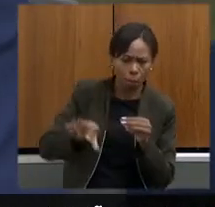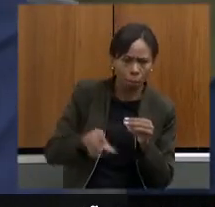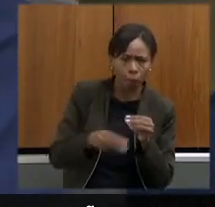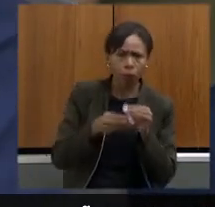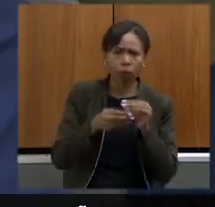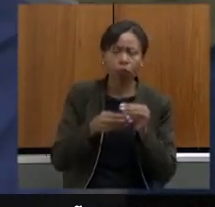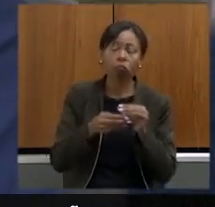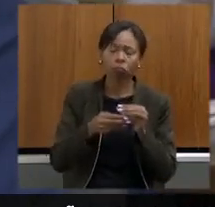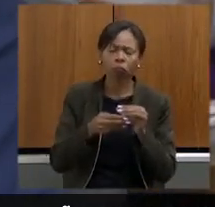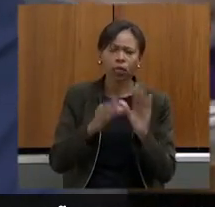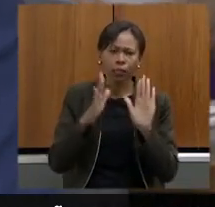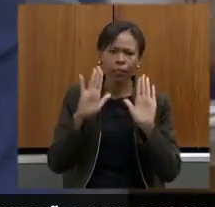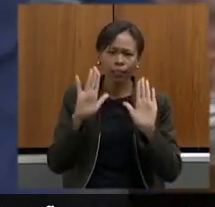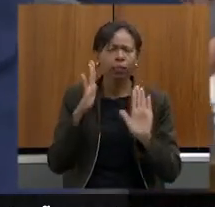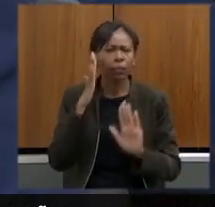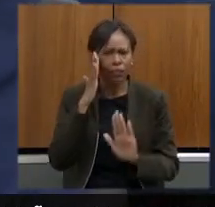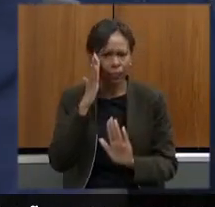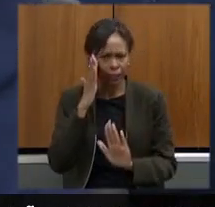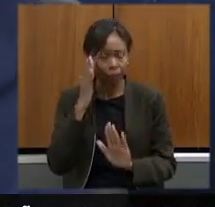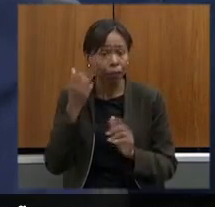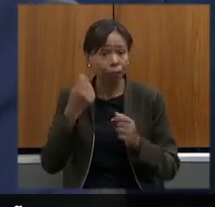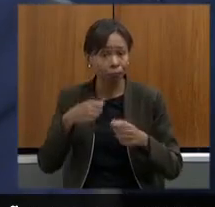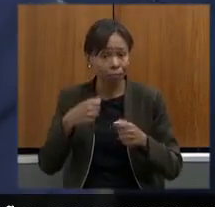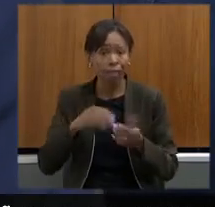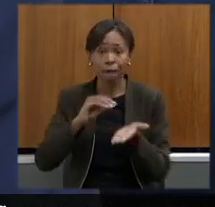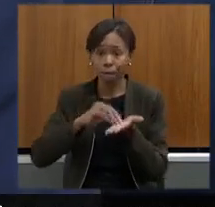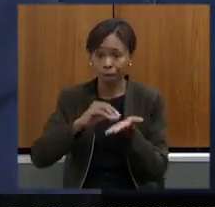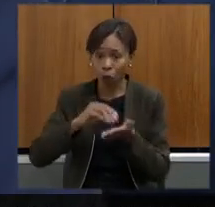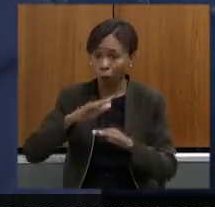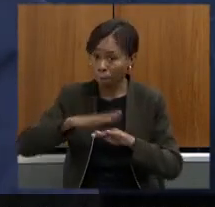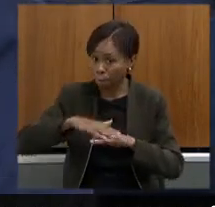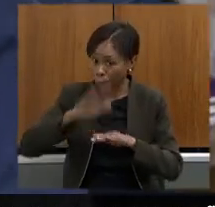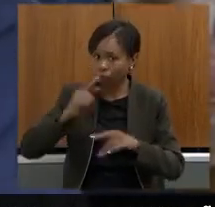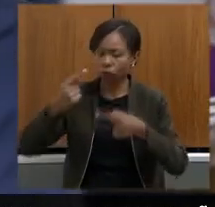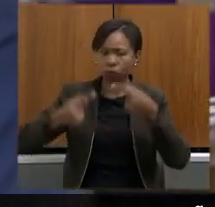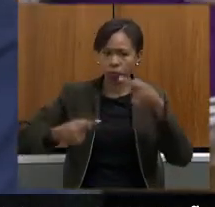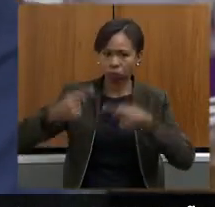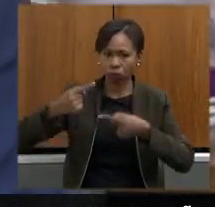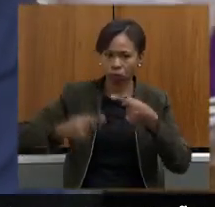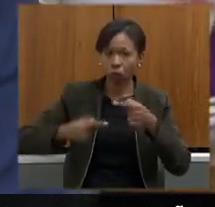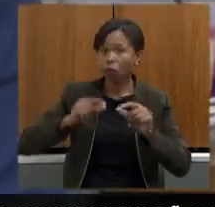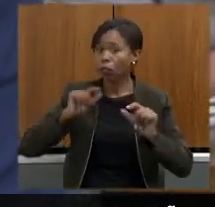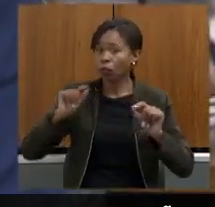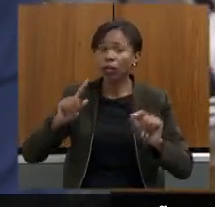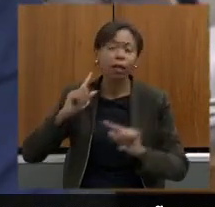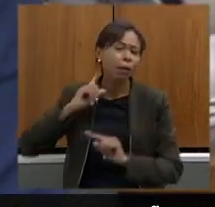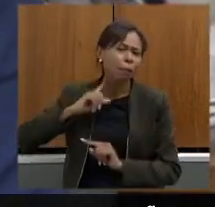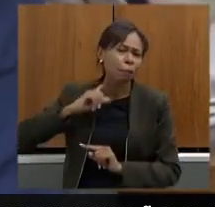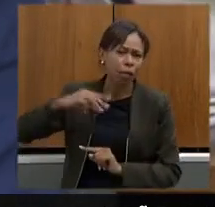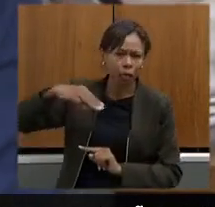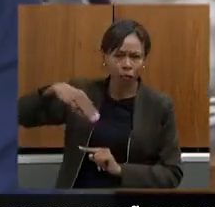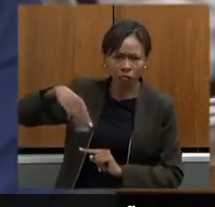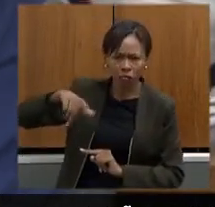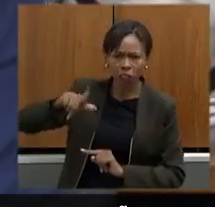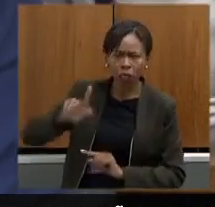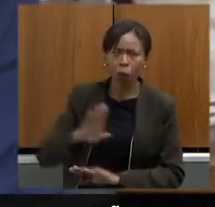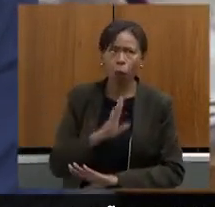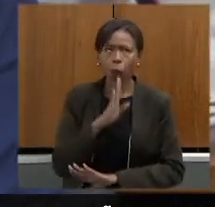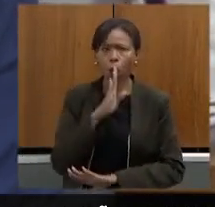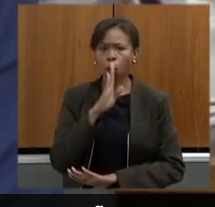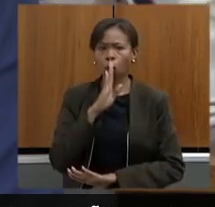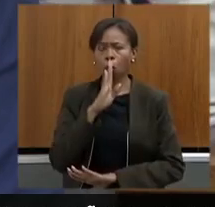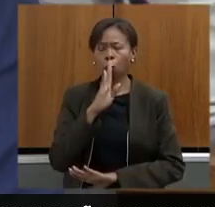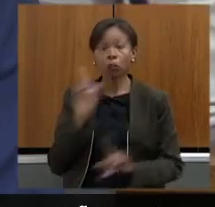compreendi também que há que se discutir muito mais e que Minas Gerais não ficar a passiva nesse sentido